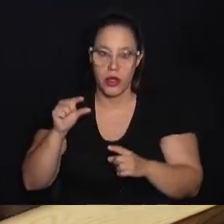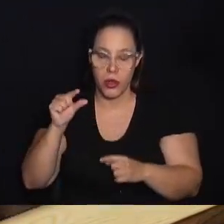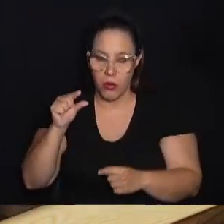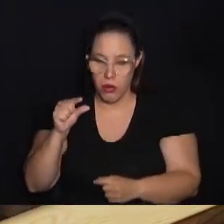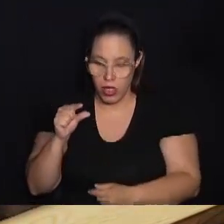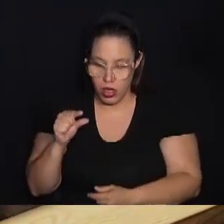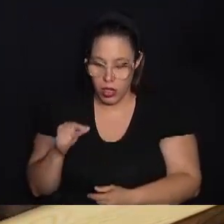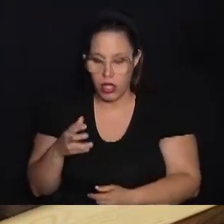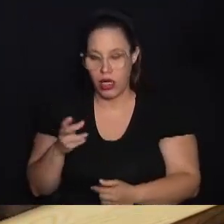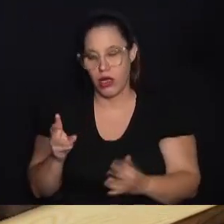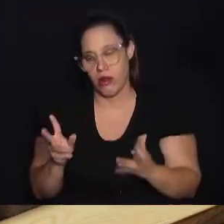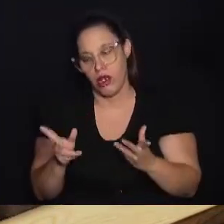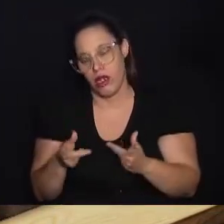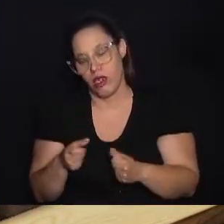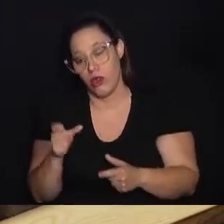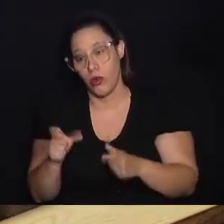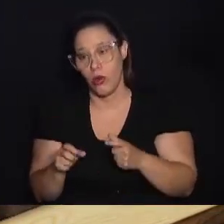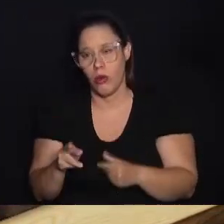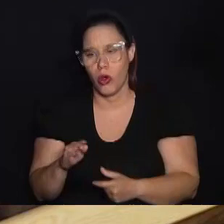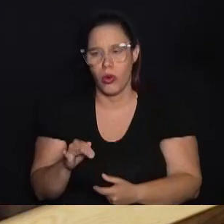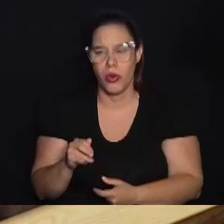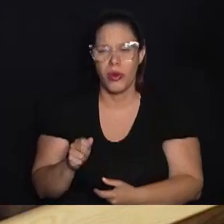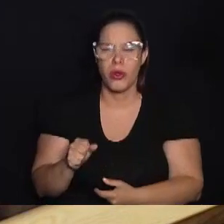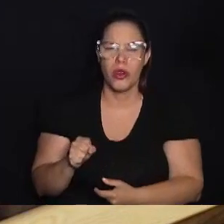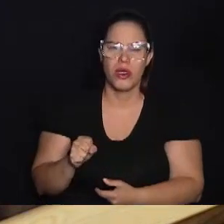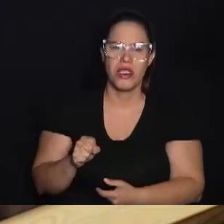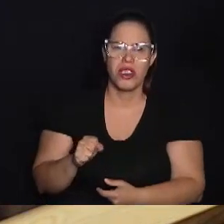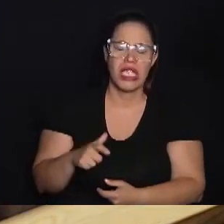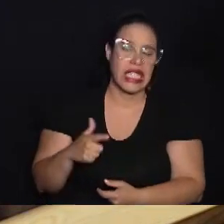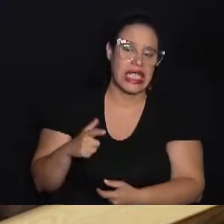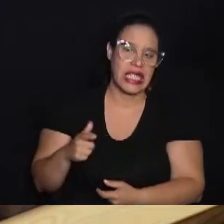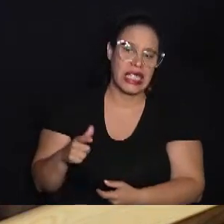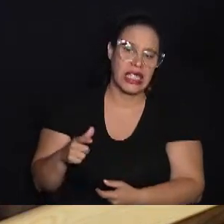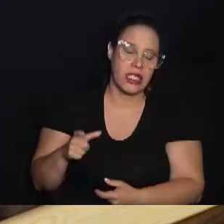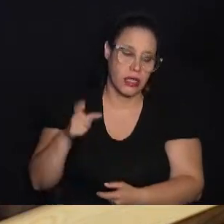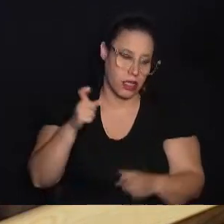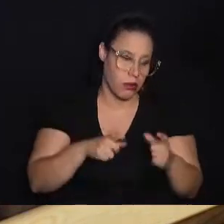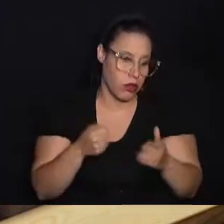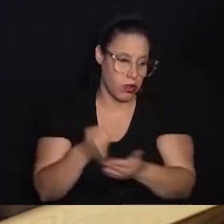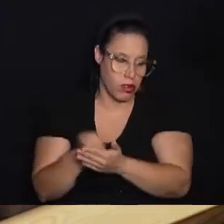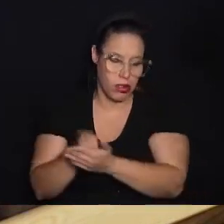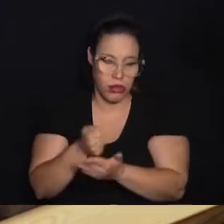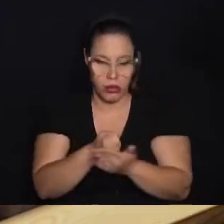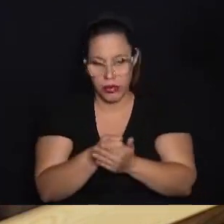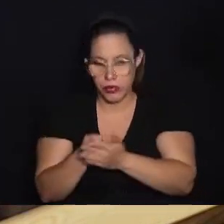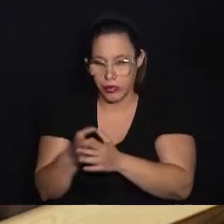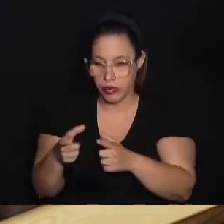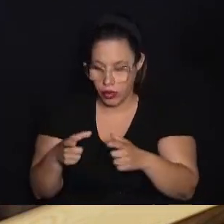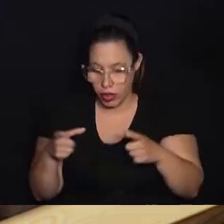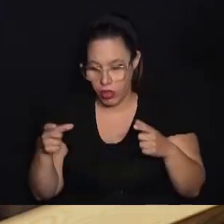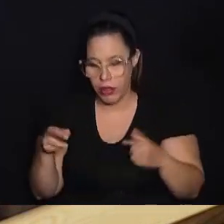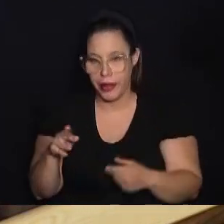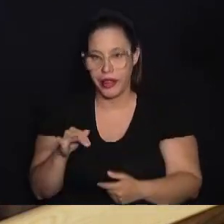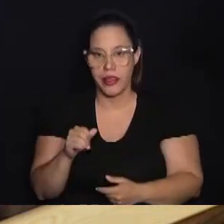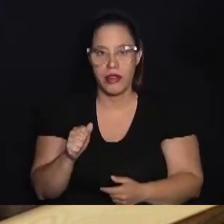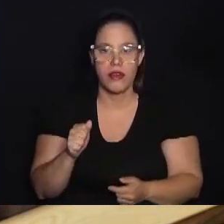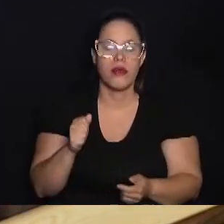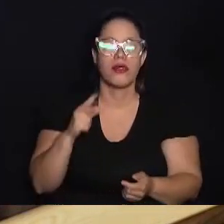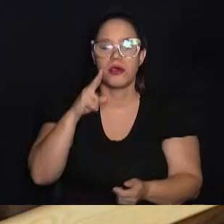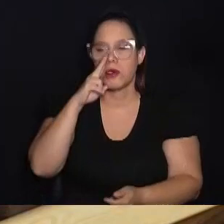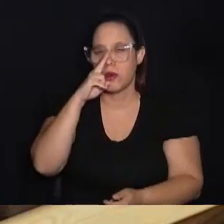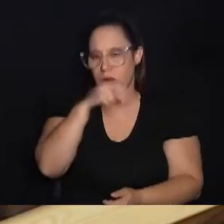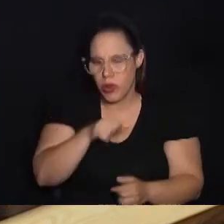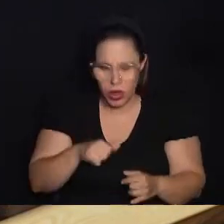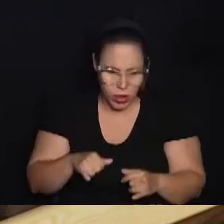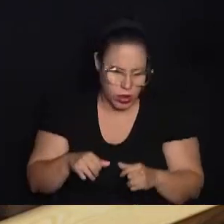produto sem que os consumidores deixem de comprar, porque aquela grande marca tem um nome forte no mercado, já